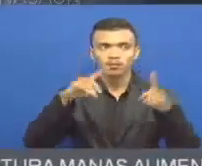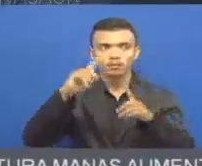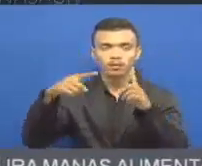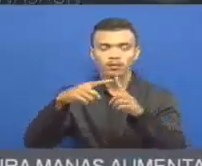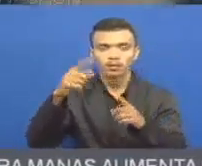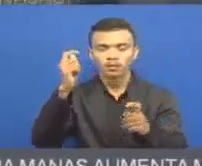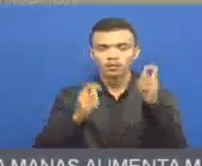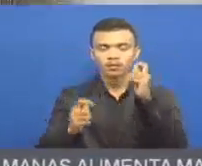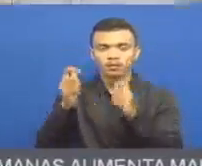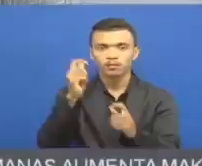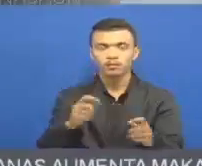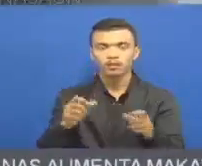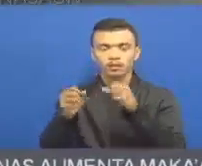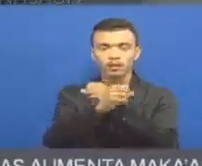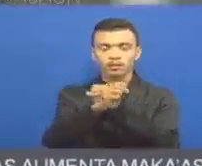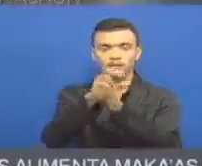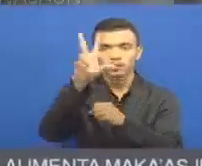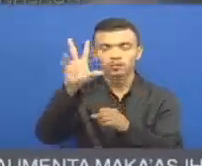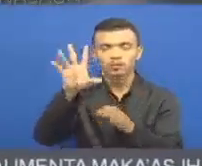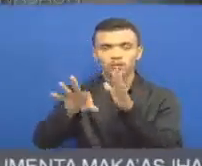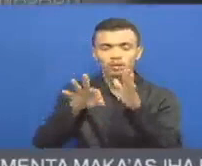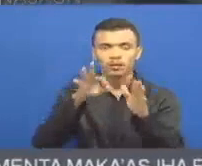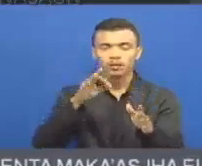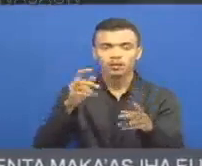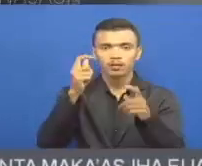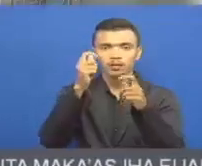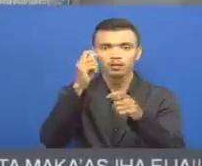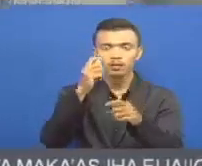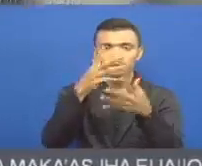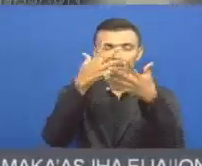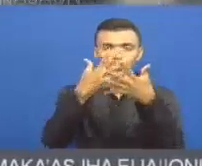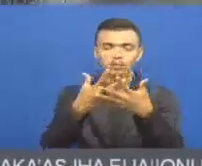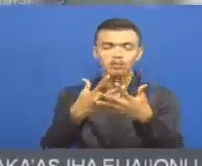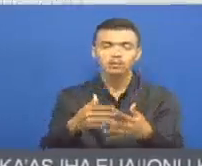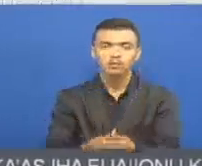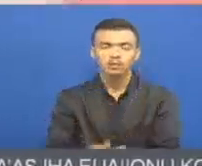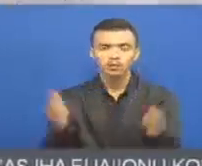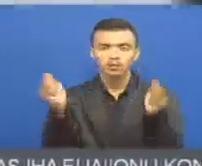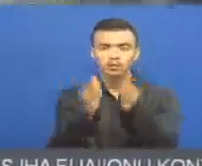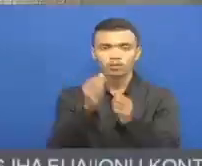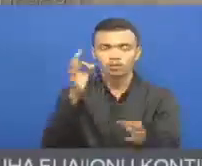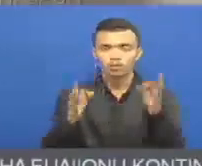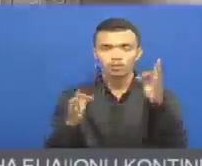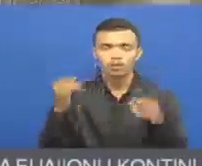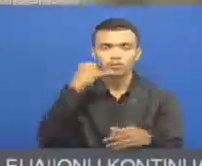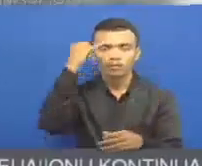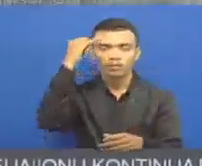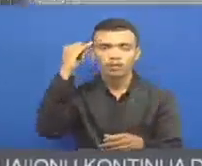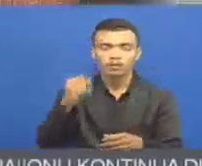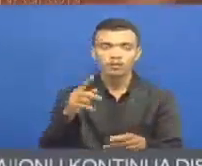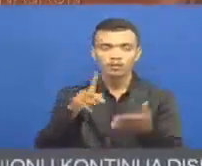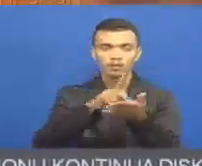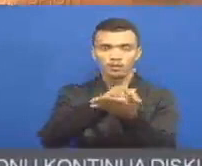despacho Tribunal Katak, arguido na Intolu retam medida coação prisão preventiva. Conune, Departamento de Investigação